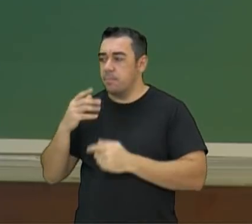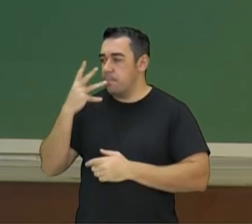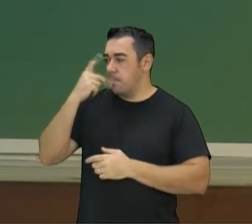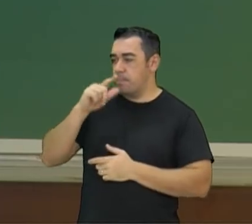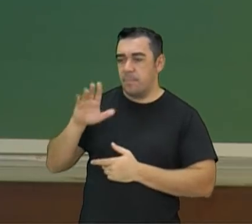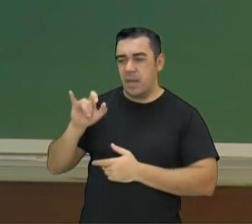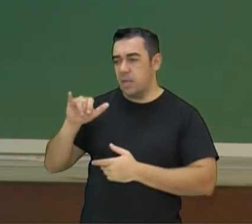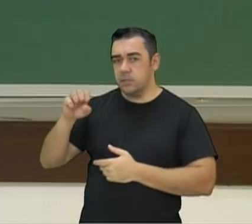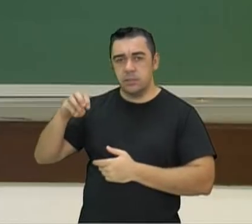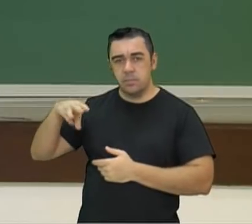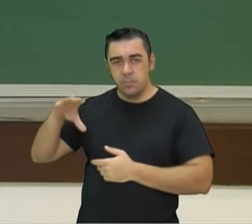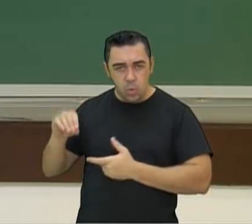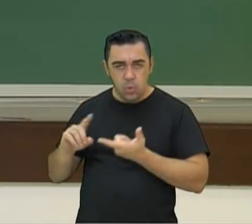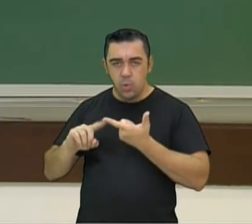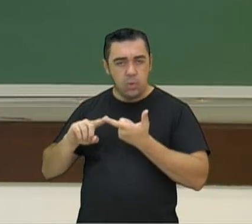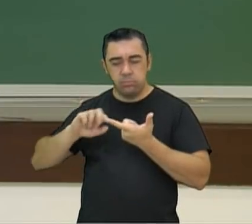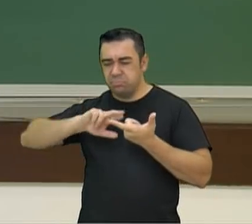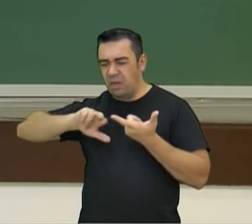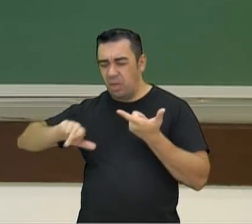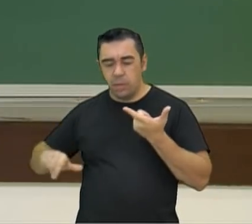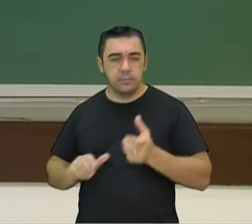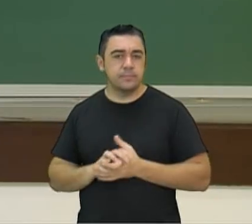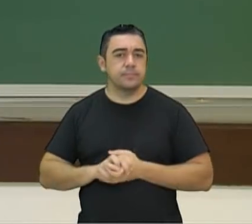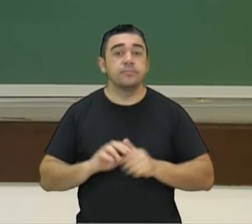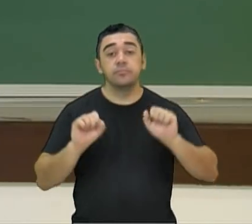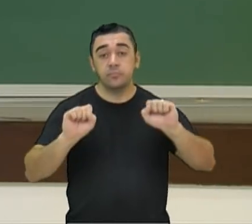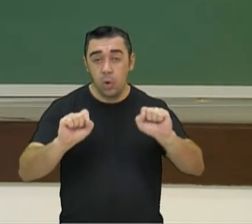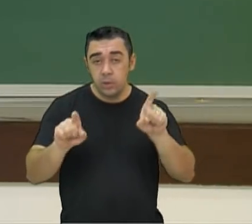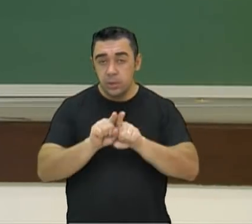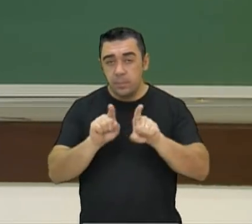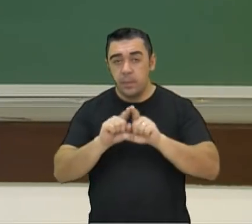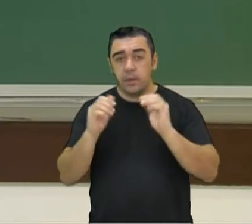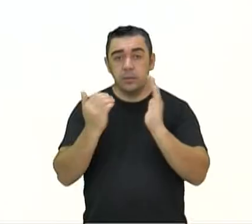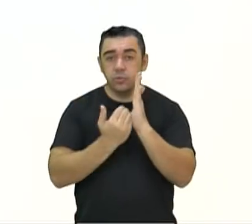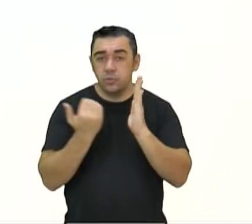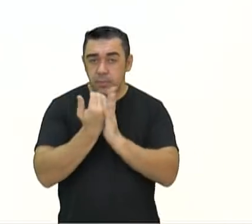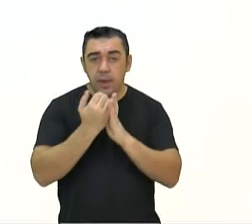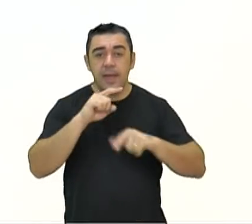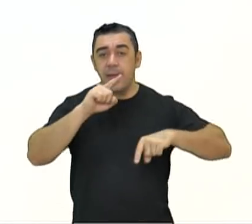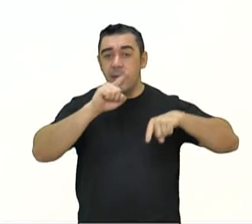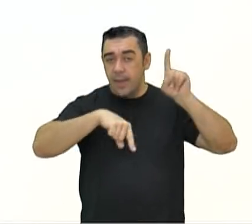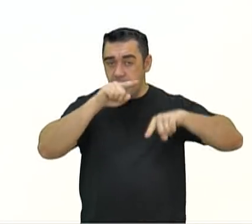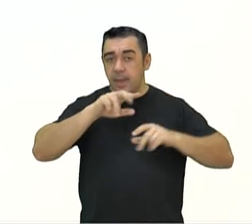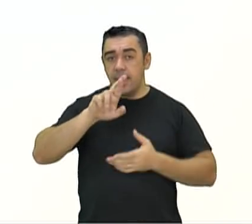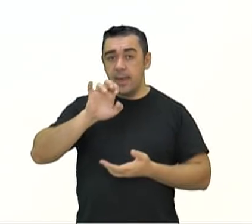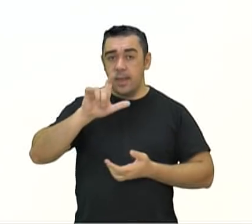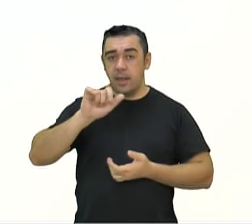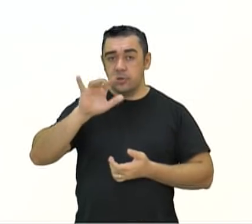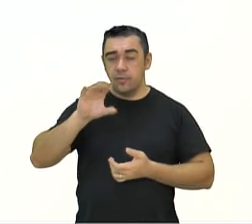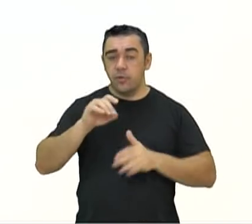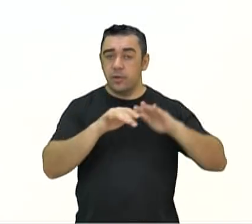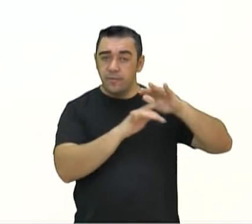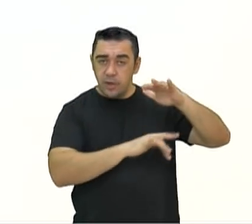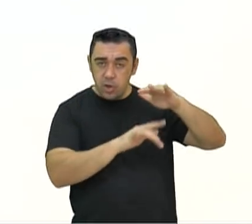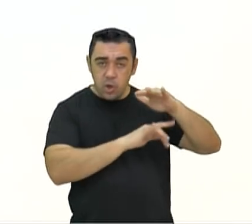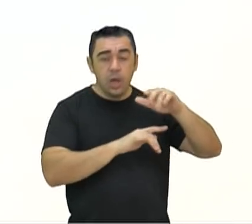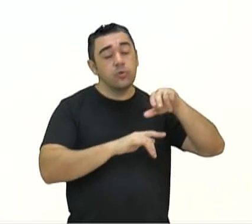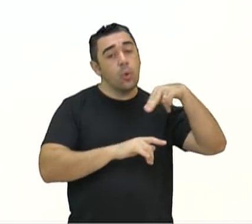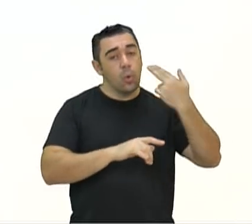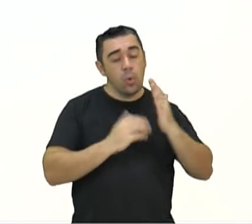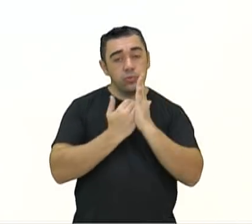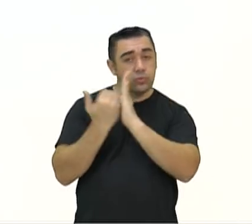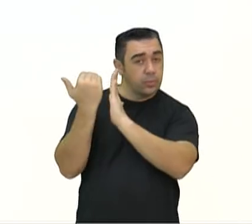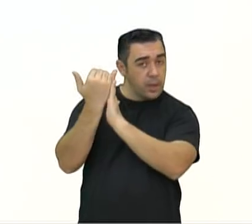e por aí vai, certo? Também a gente pode ter o grau superlativo relativo, que pode ser de inferioridade ou de